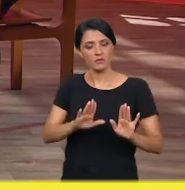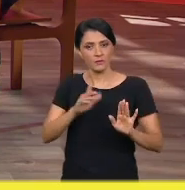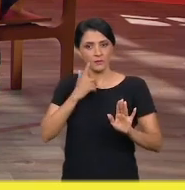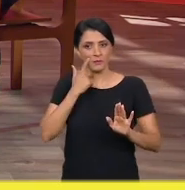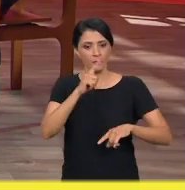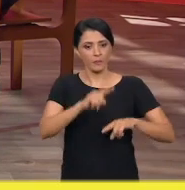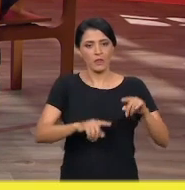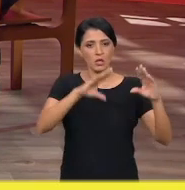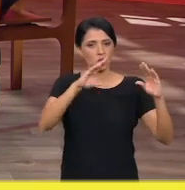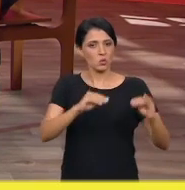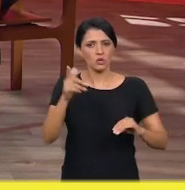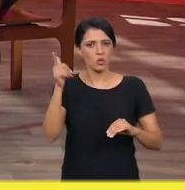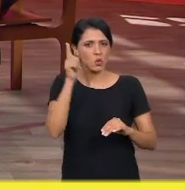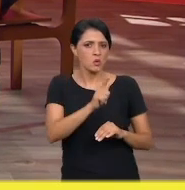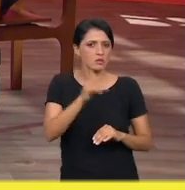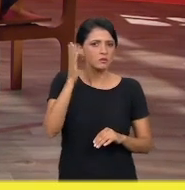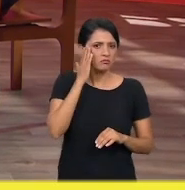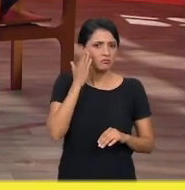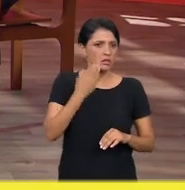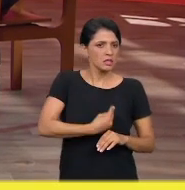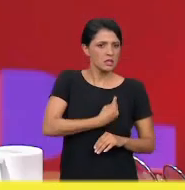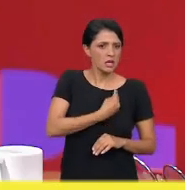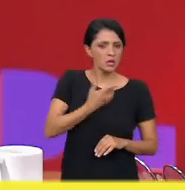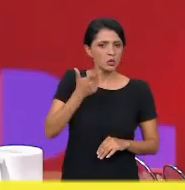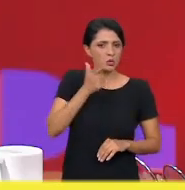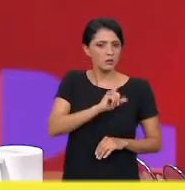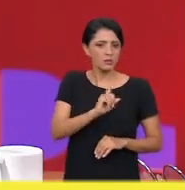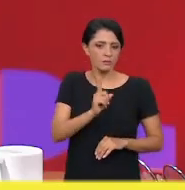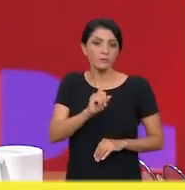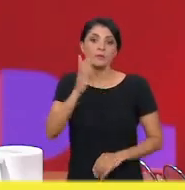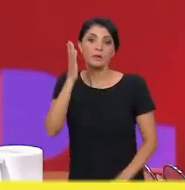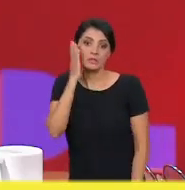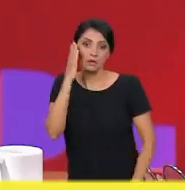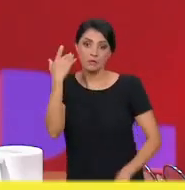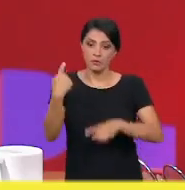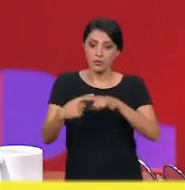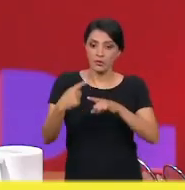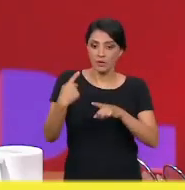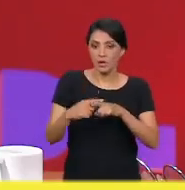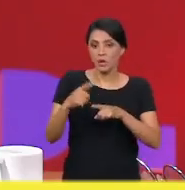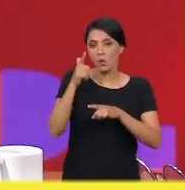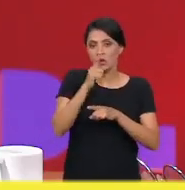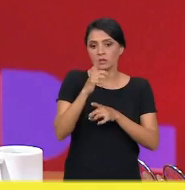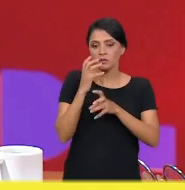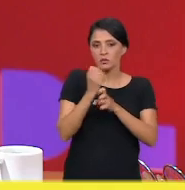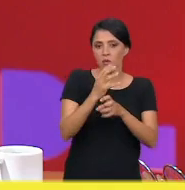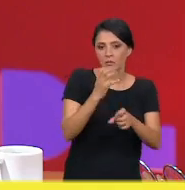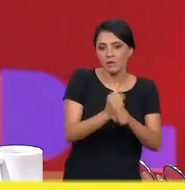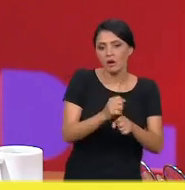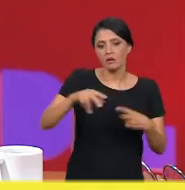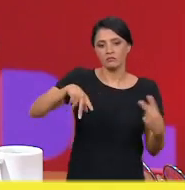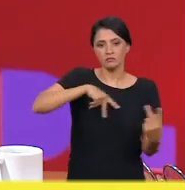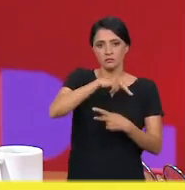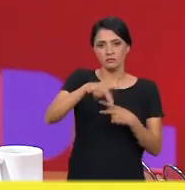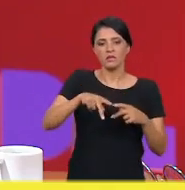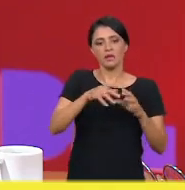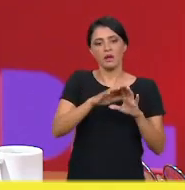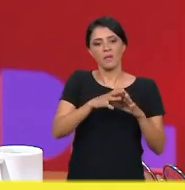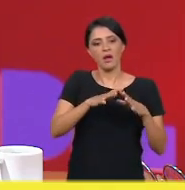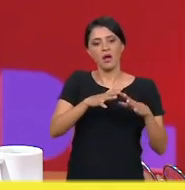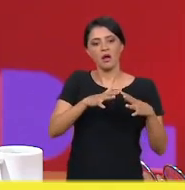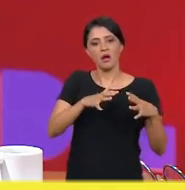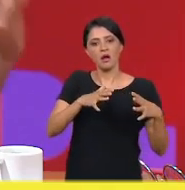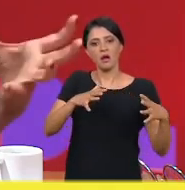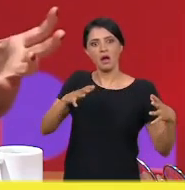a gente não consegue nem saber que ela está lá, é isso? A gente sabe porque a gente consegue medir que o universo está se expandindo de